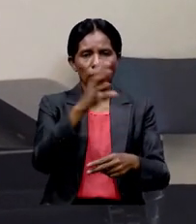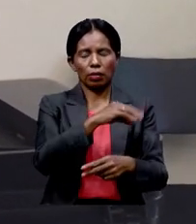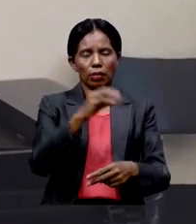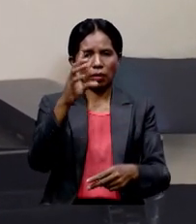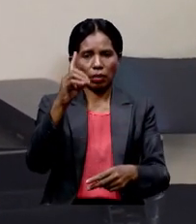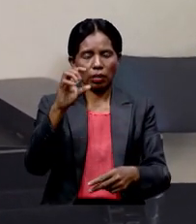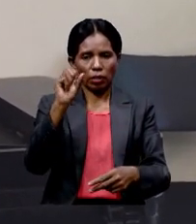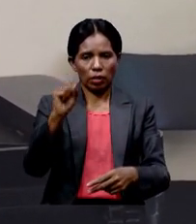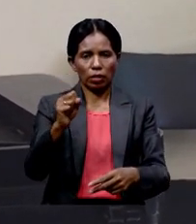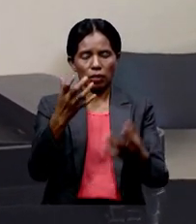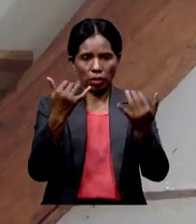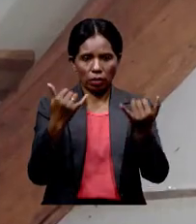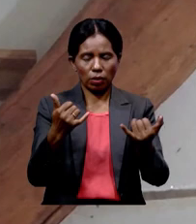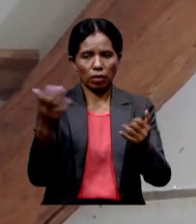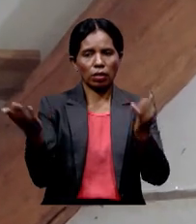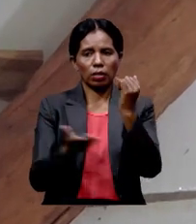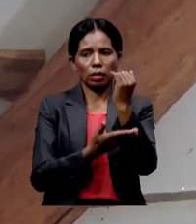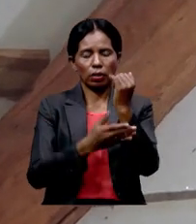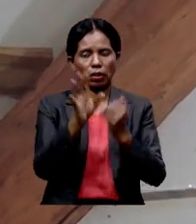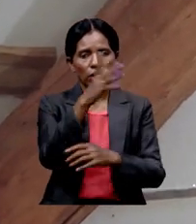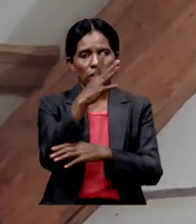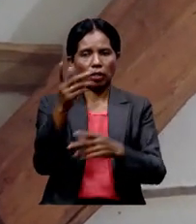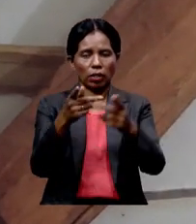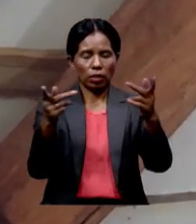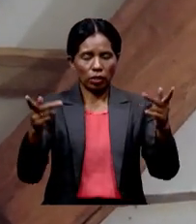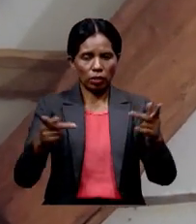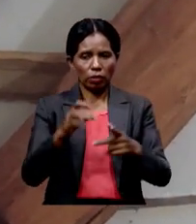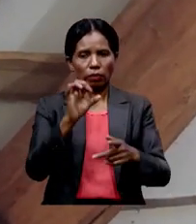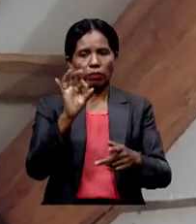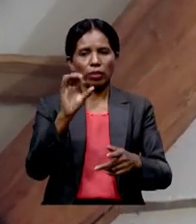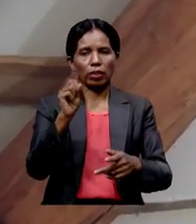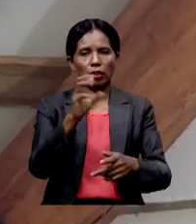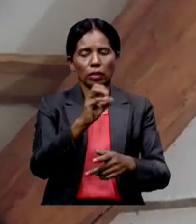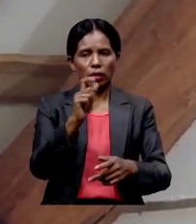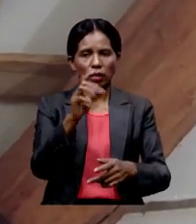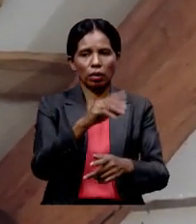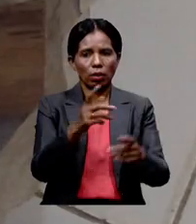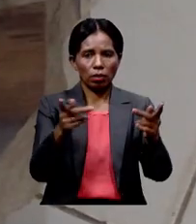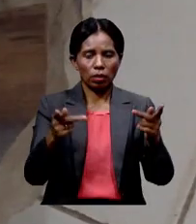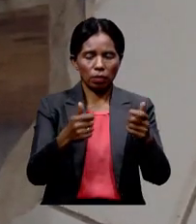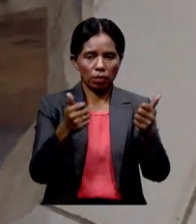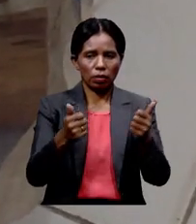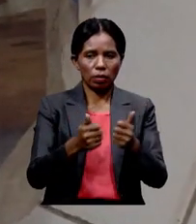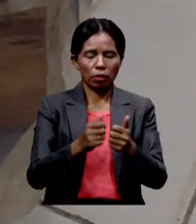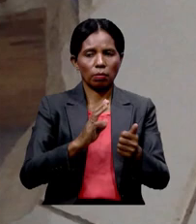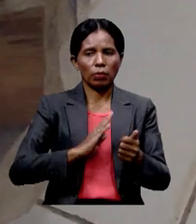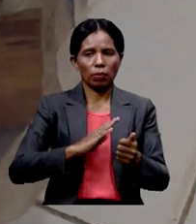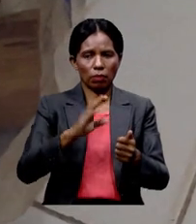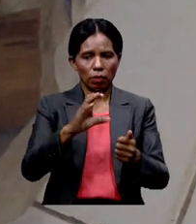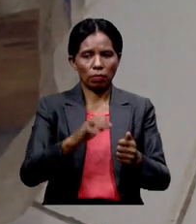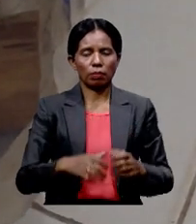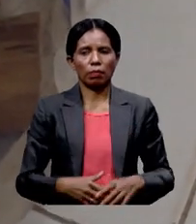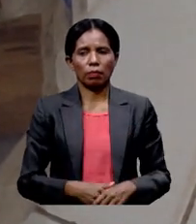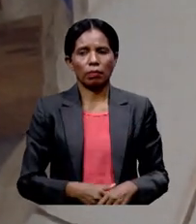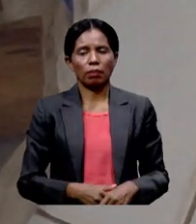de alegadamente Tesi Aikameli, e a área Festau, Suku Samalari, posto administrativo Baucau Vila, Município de Baucau.